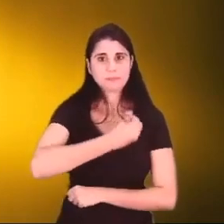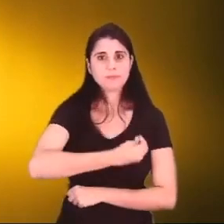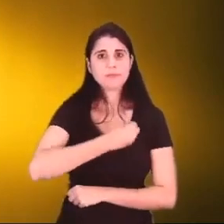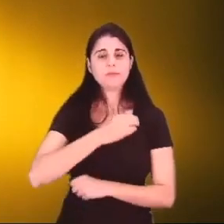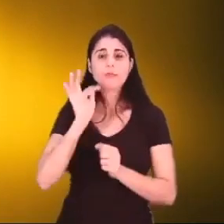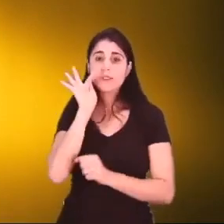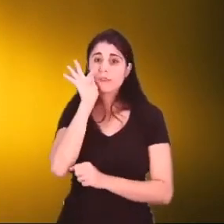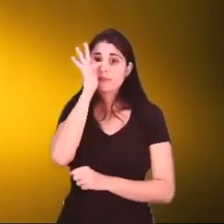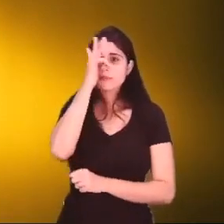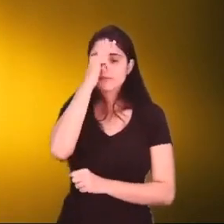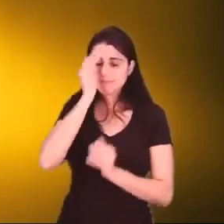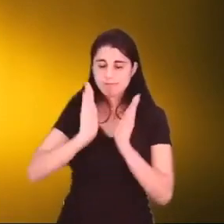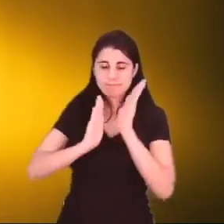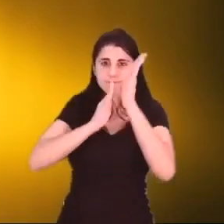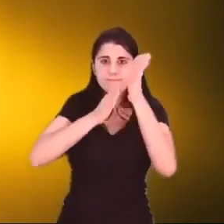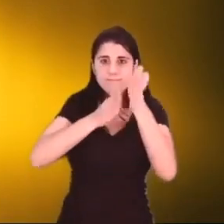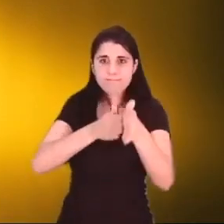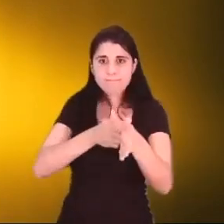fiéis